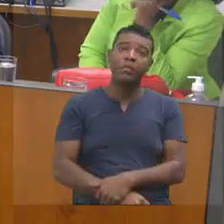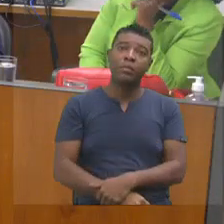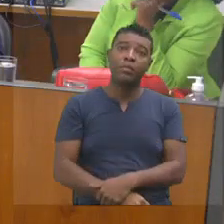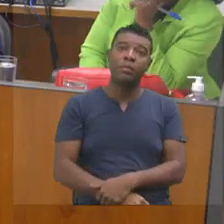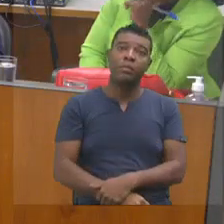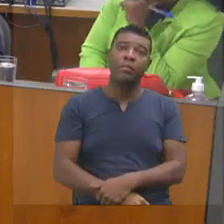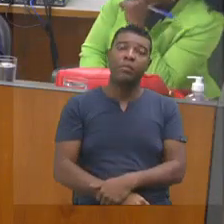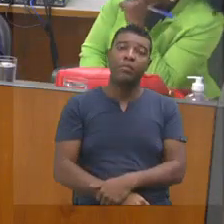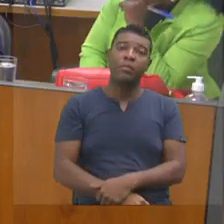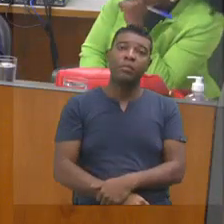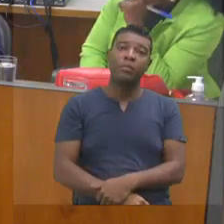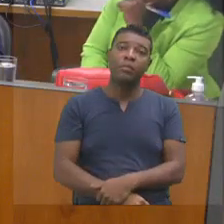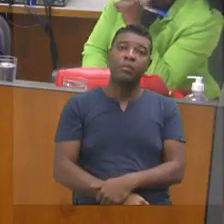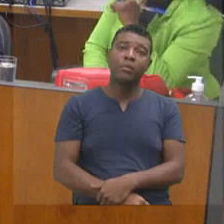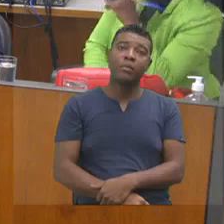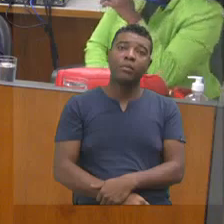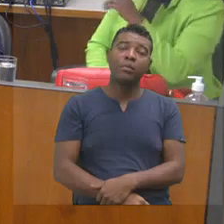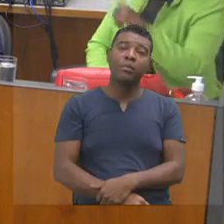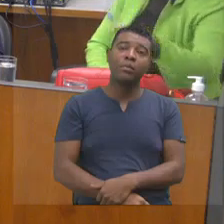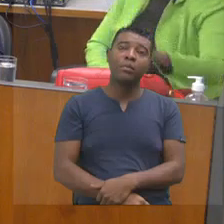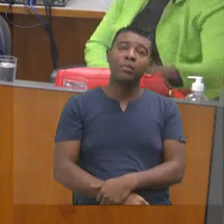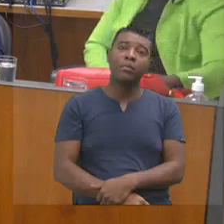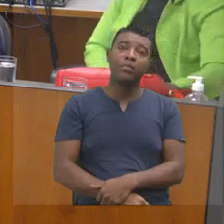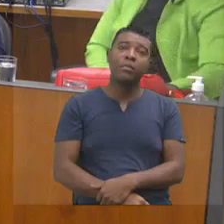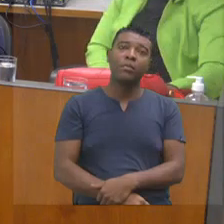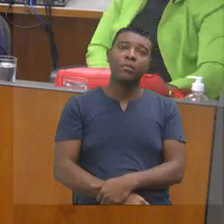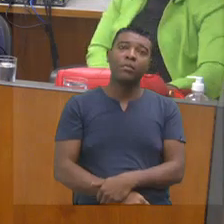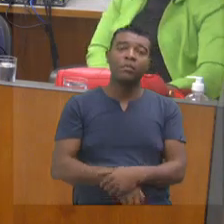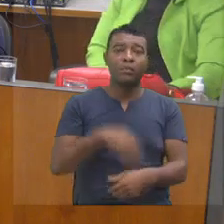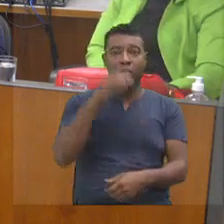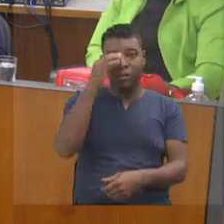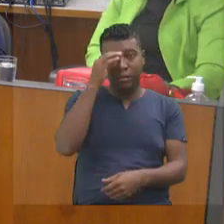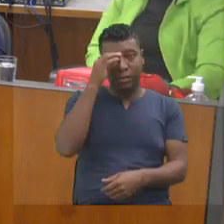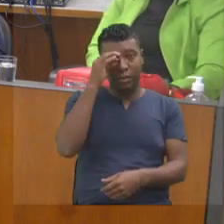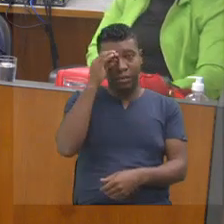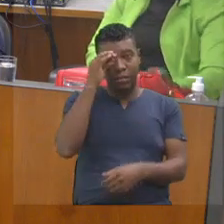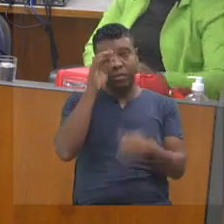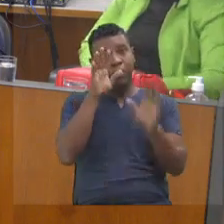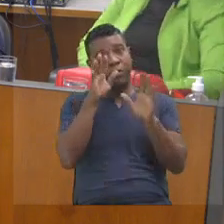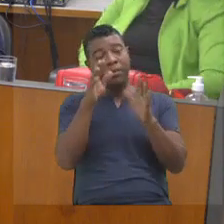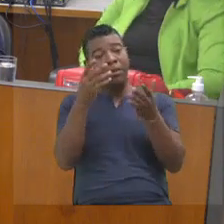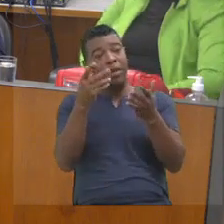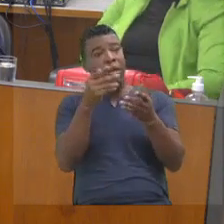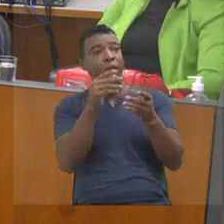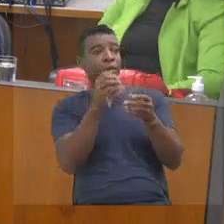Agora Todos deveriam falar então vou no questionamento